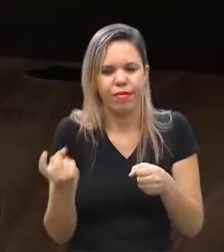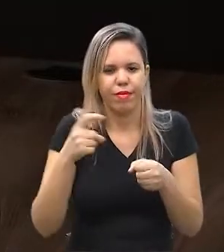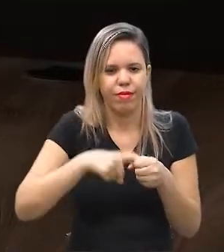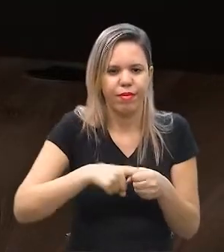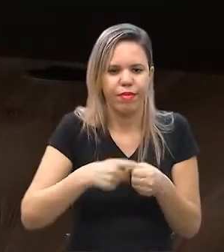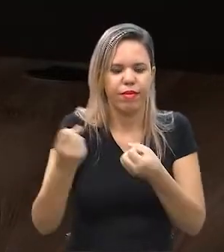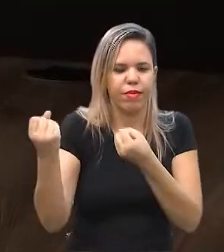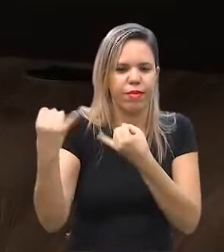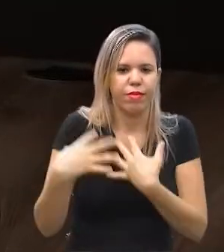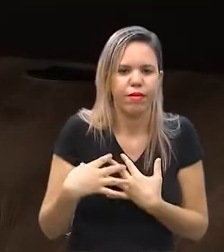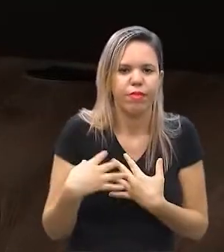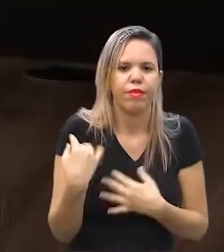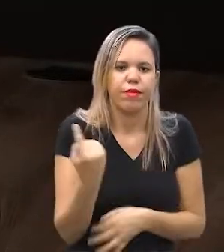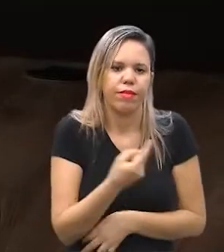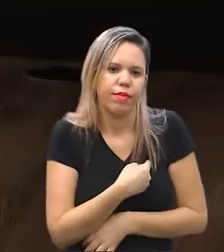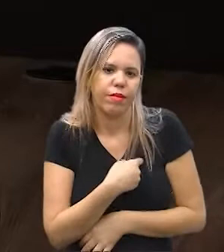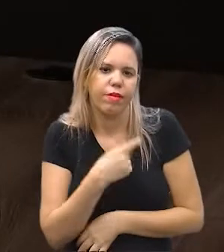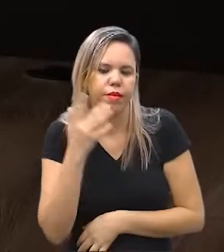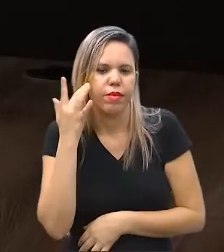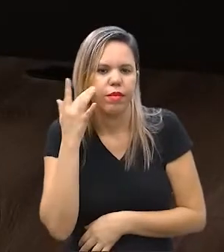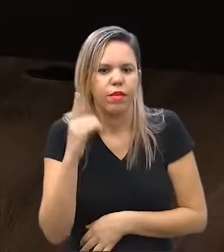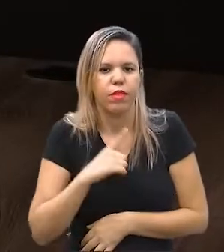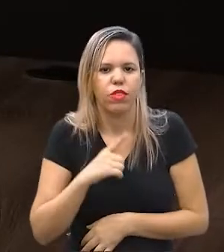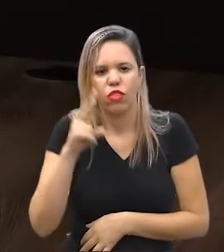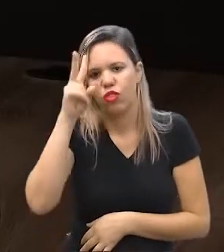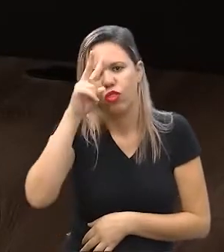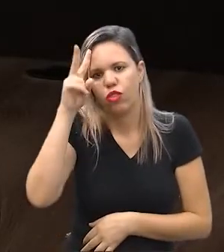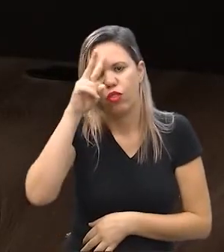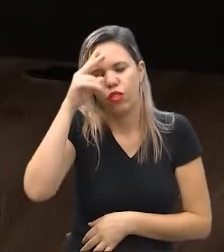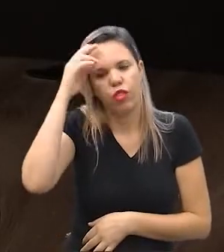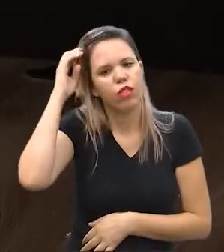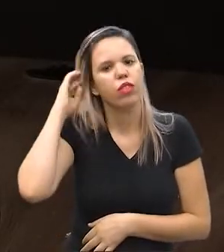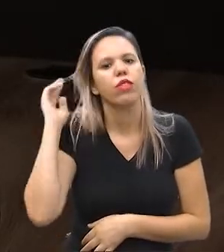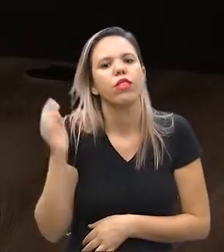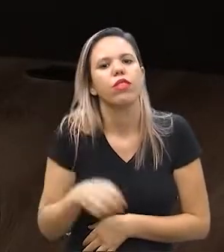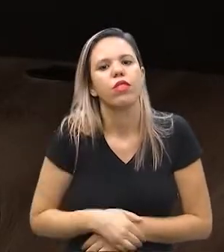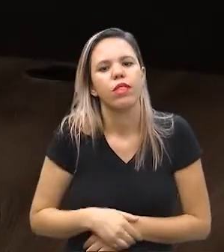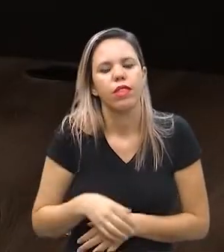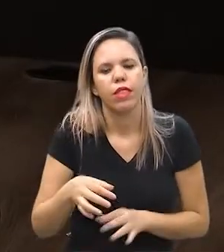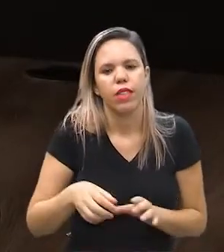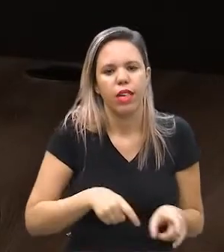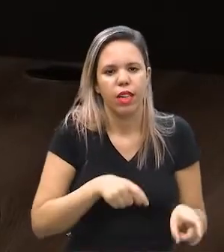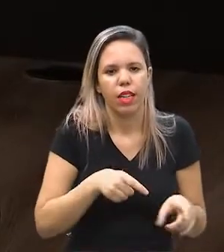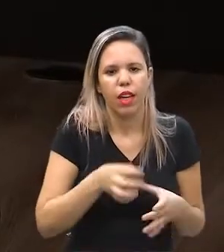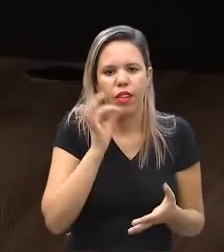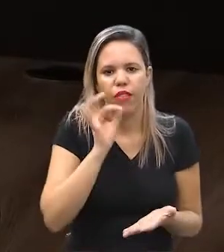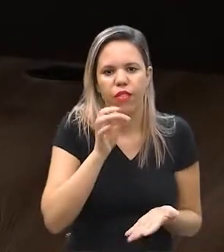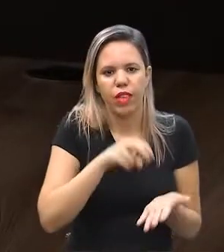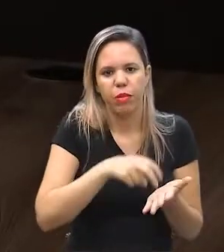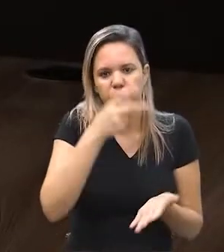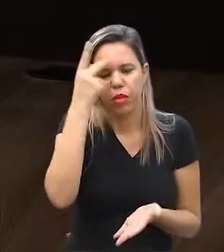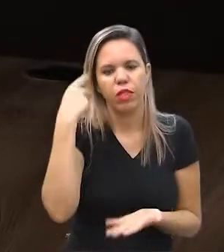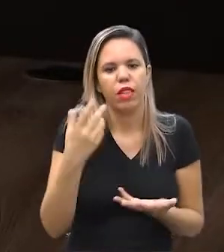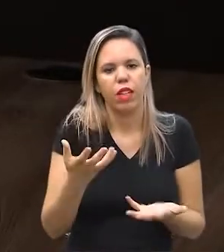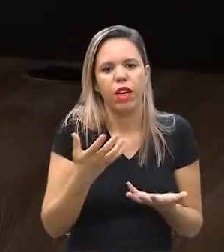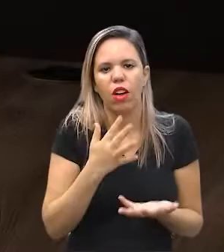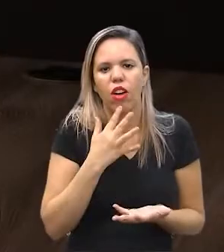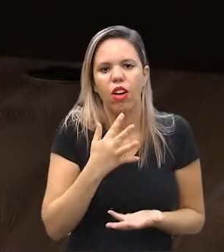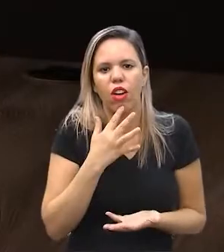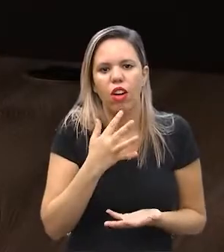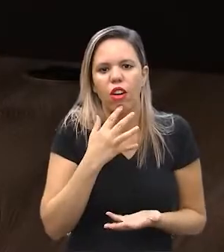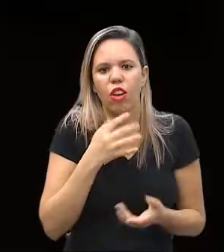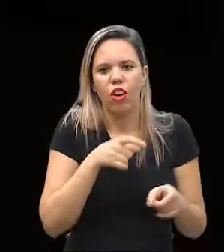e contar para a gente, porque eu acho que ainda tem uma história aí de café da manhã para as pessoas que queiram conhecer